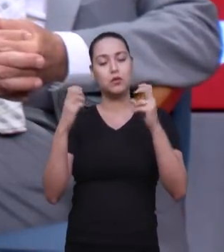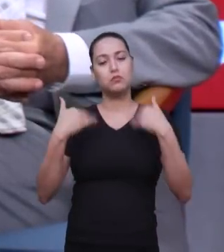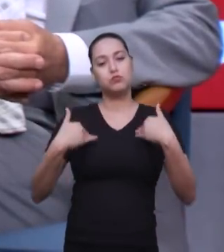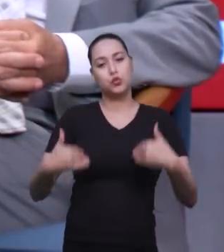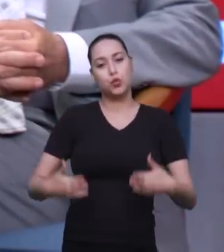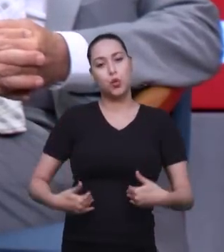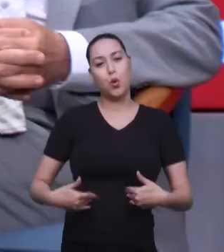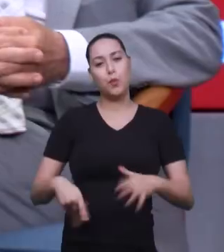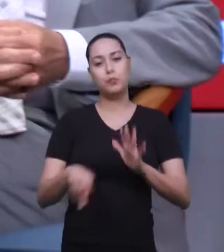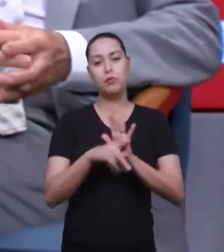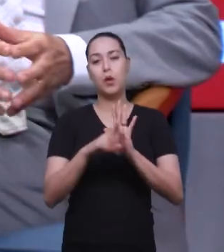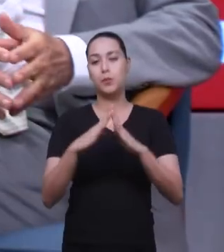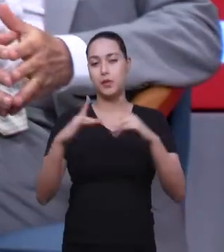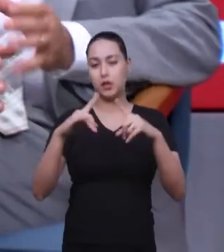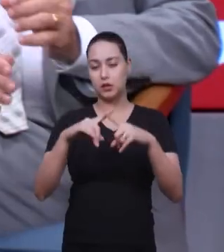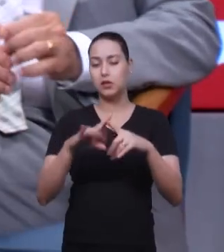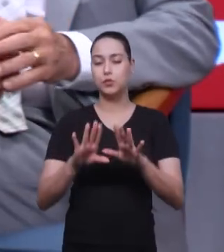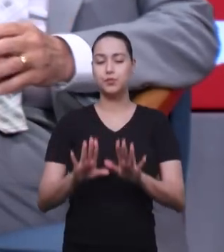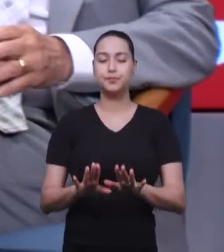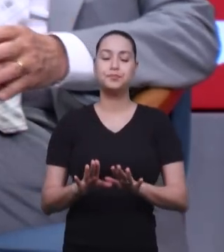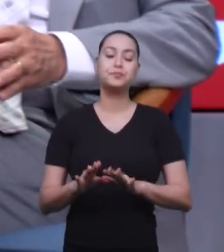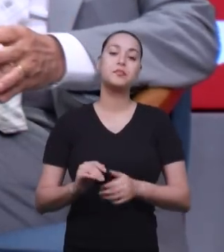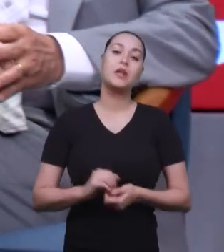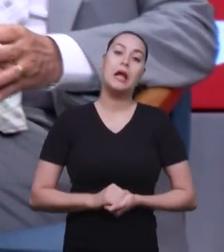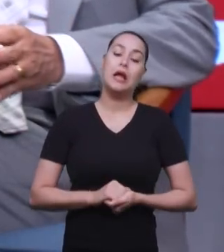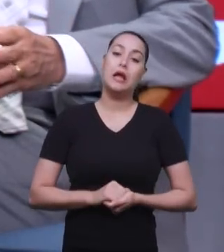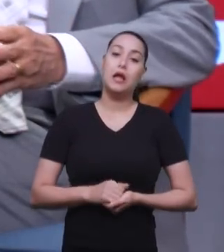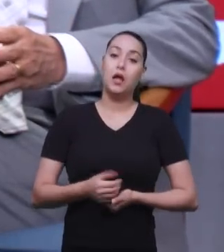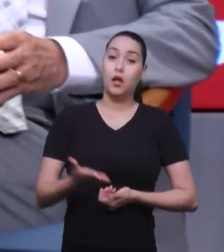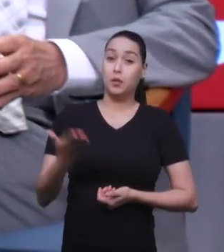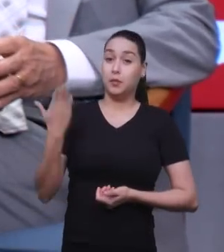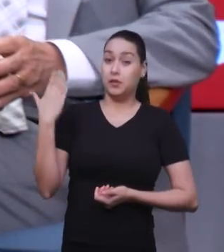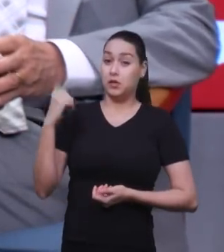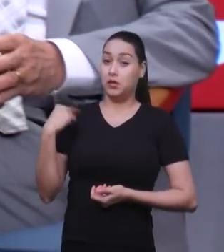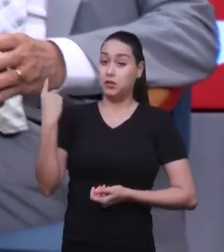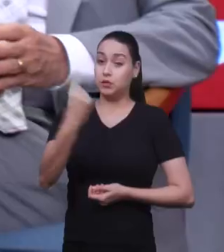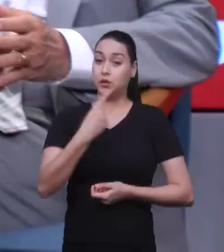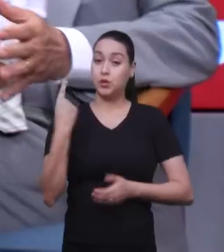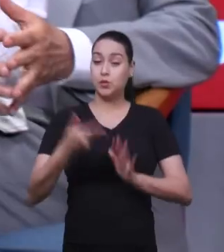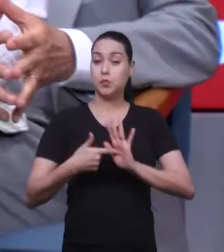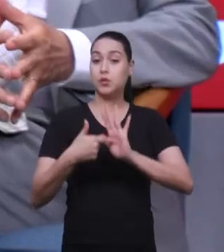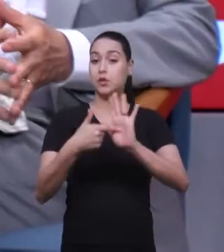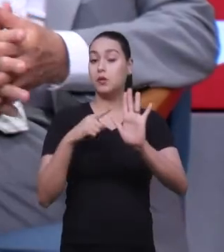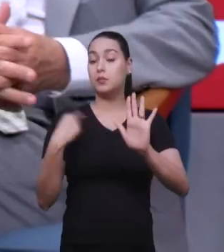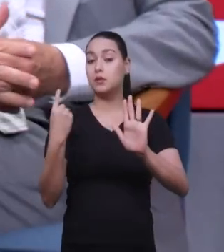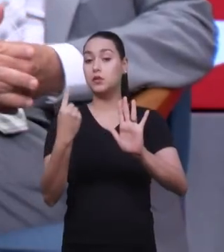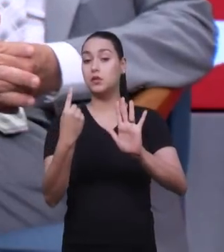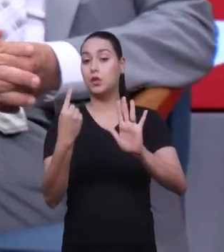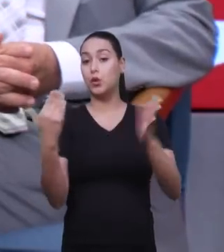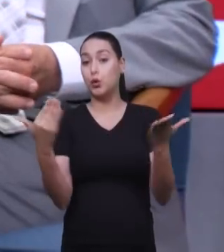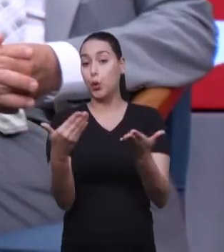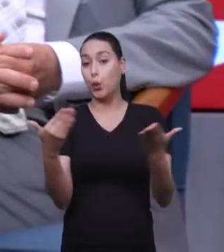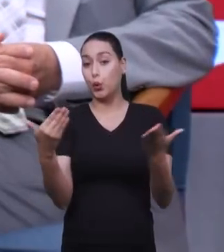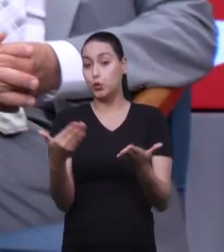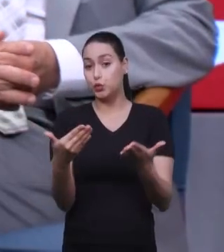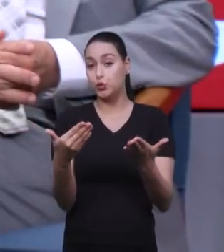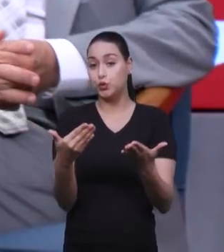para a igreja. Nós falamos da vez anterior que hoje nós íamos